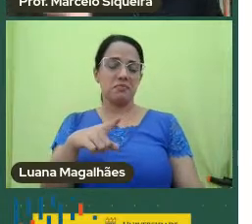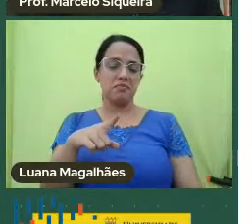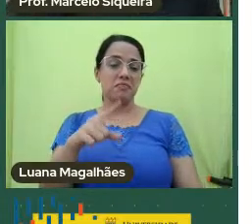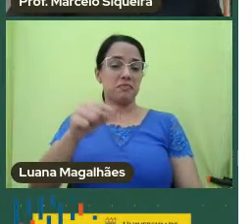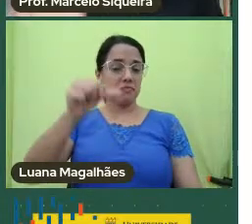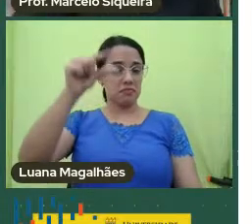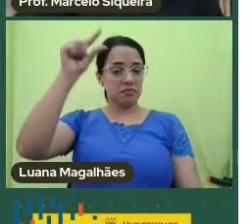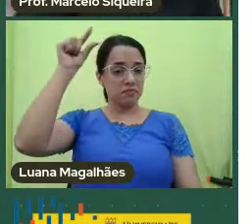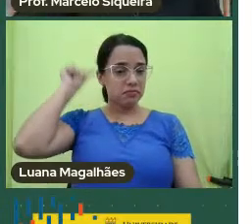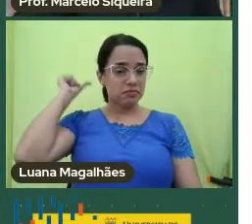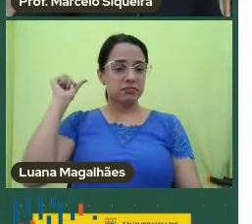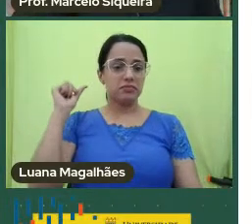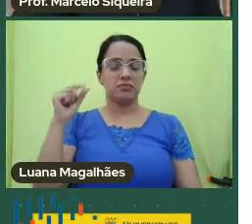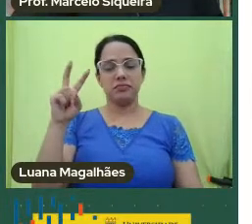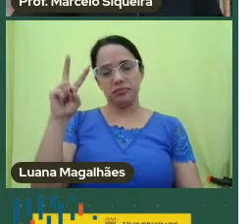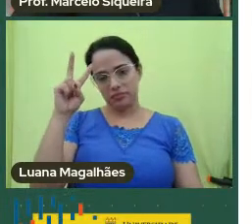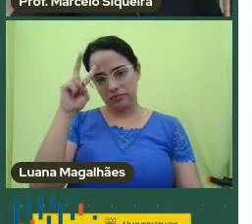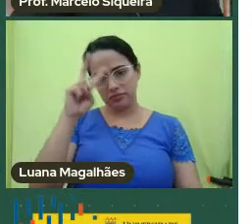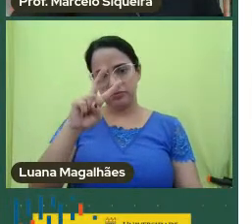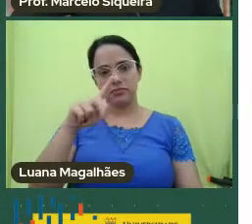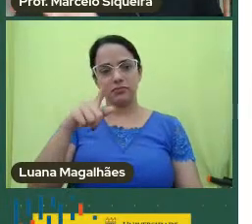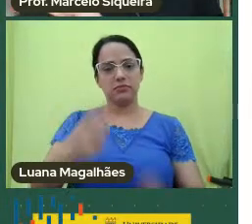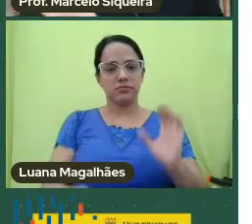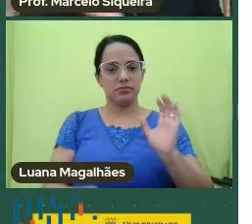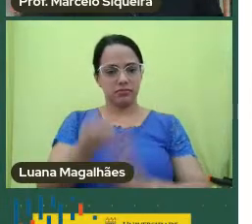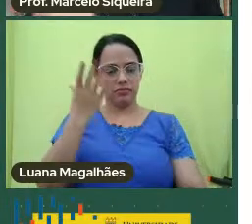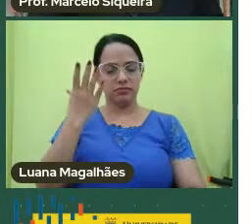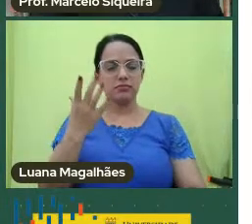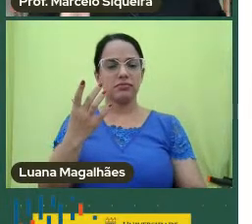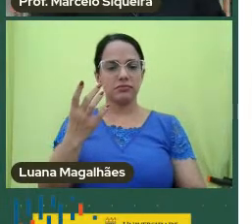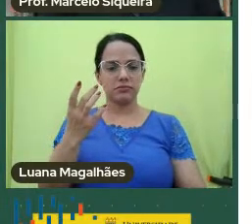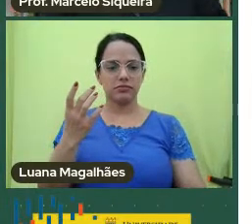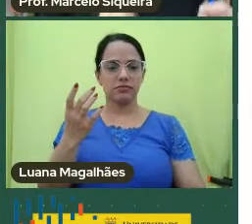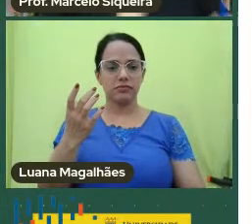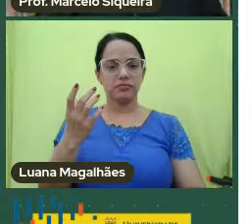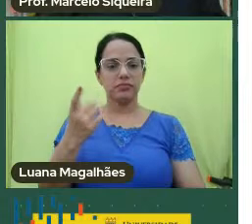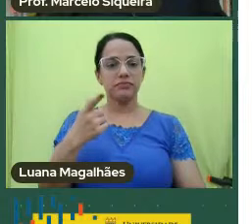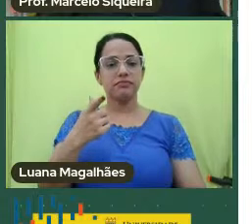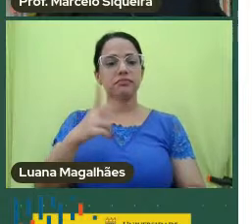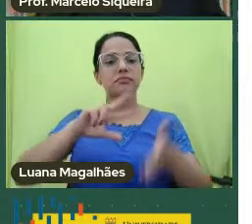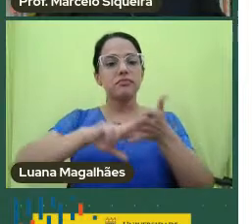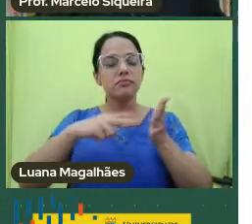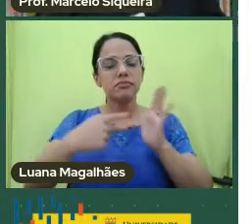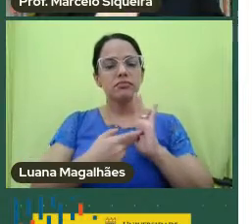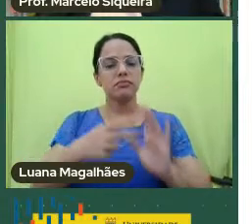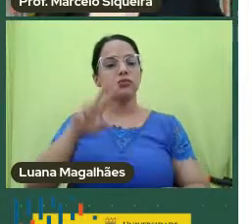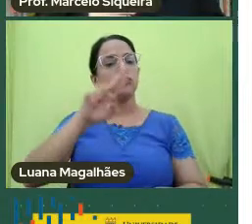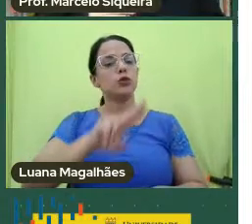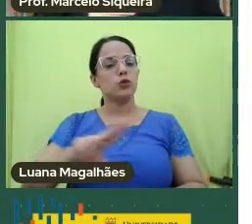feito isso, ela teve o tempo de criação dela. Essa imagem representa aquilo que está ali.